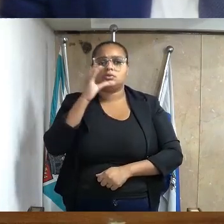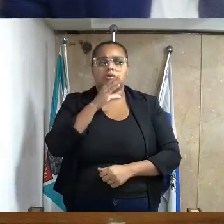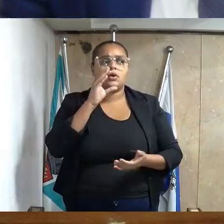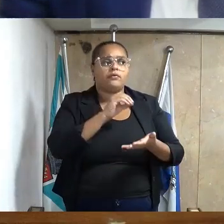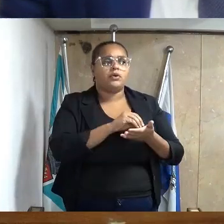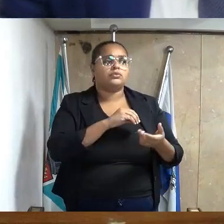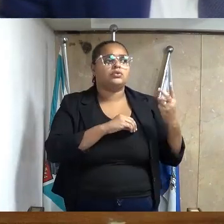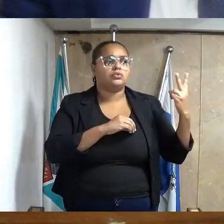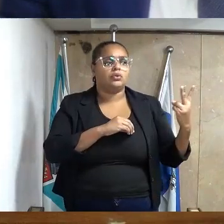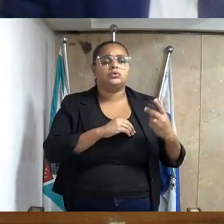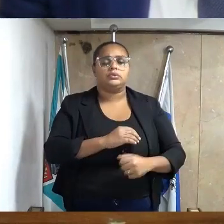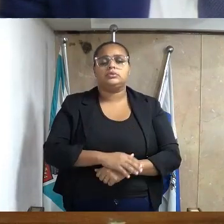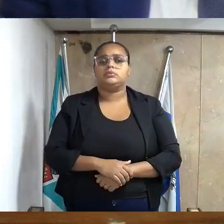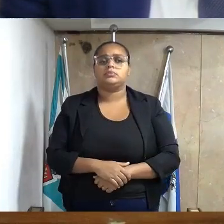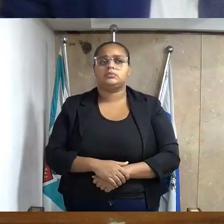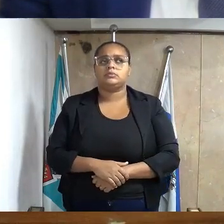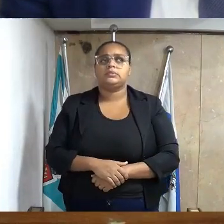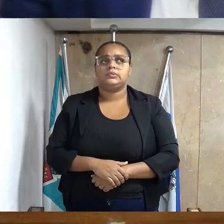2 vereadores.